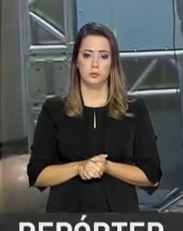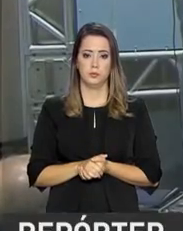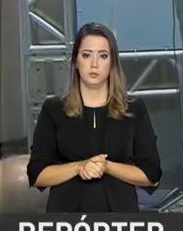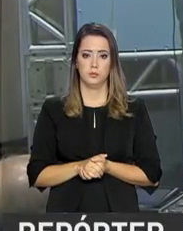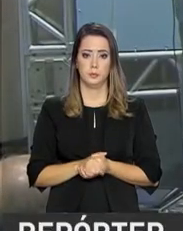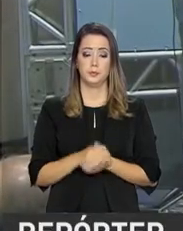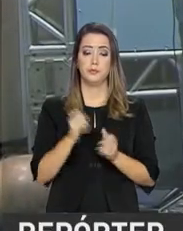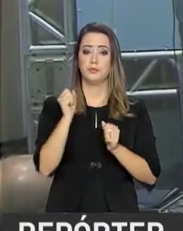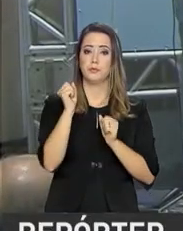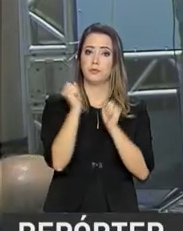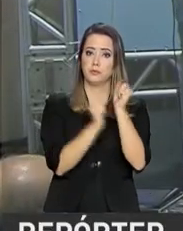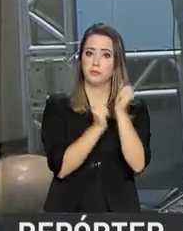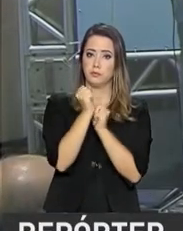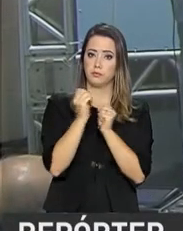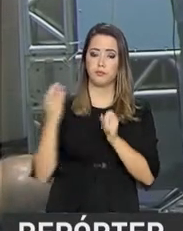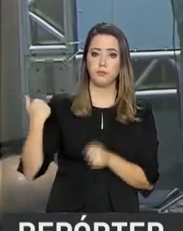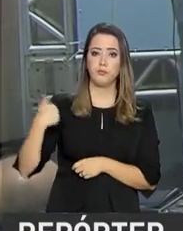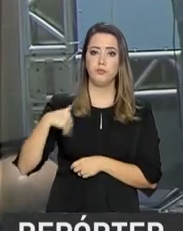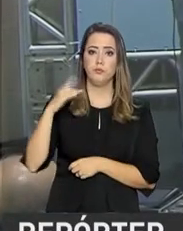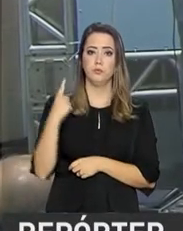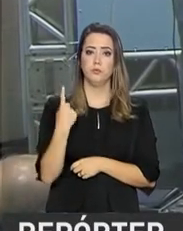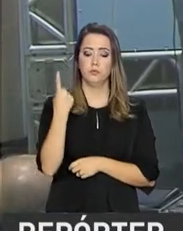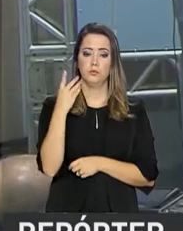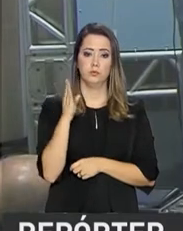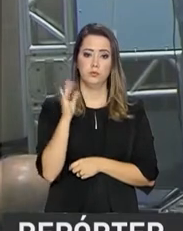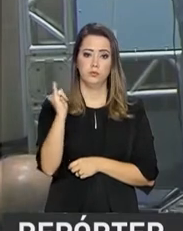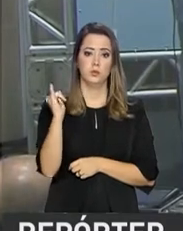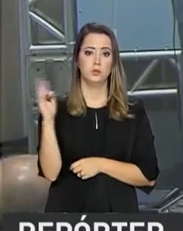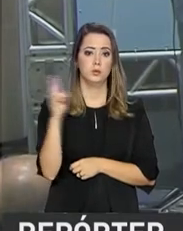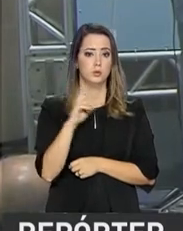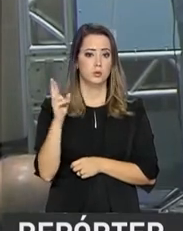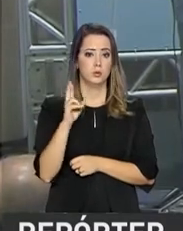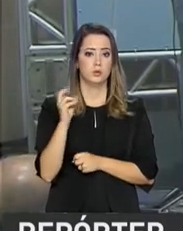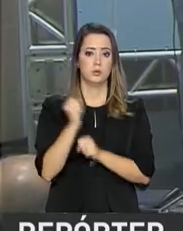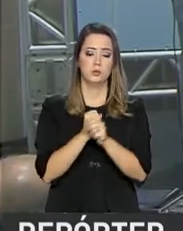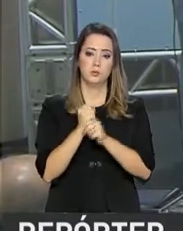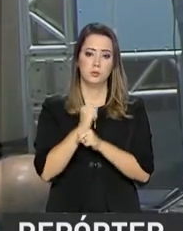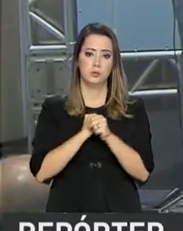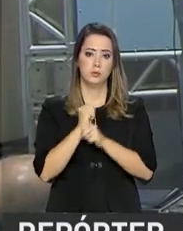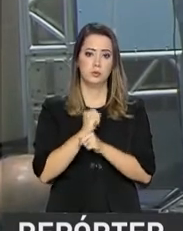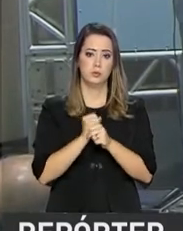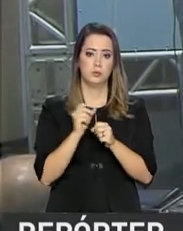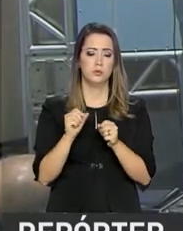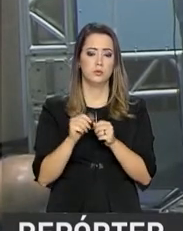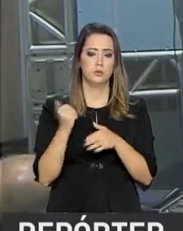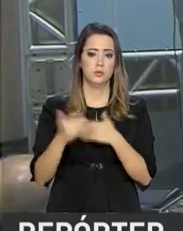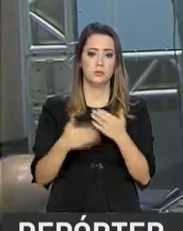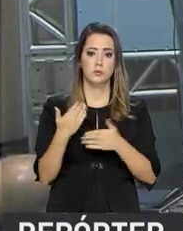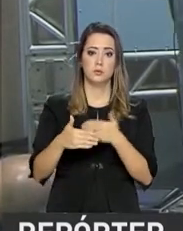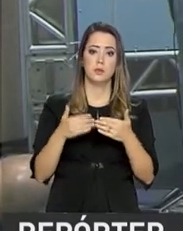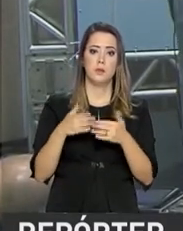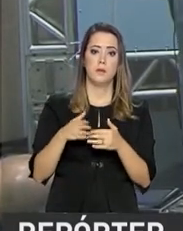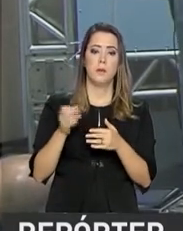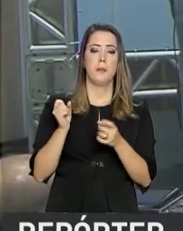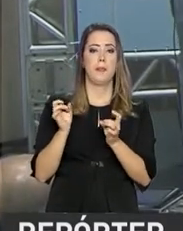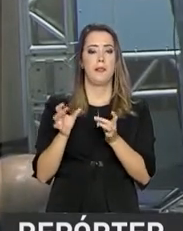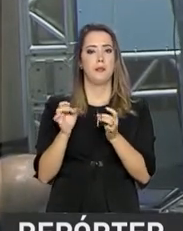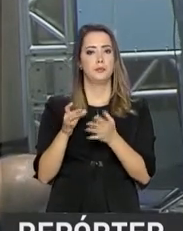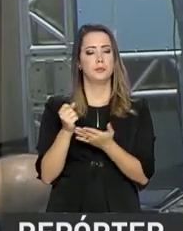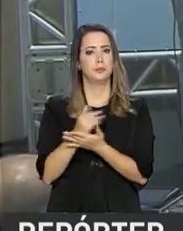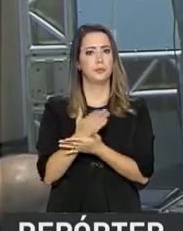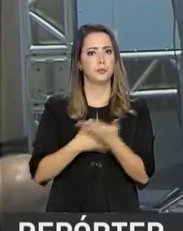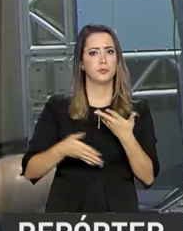Esta fábrica vai faturar mais de R$ 1 bilhão por ano quando estiver fazendo fracionamento e fatorante